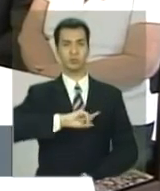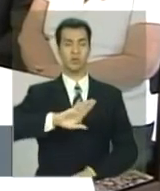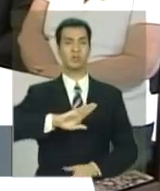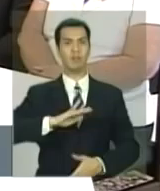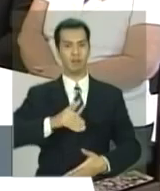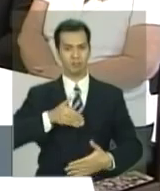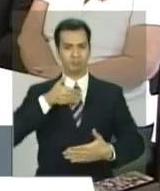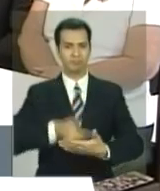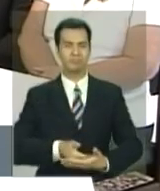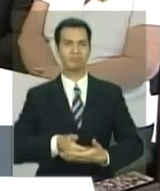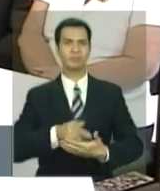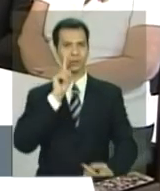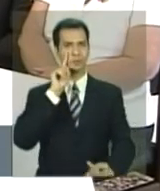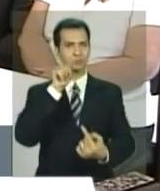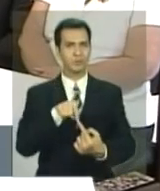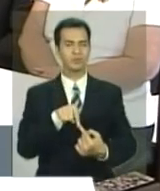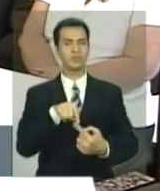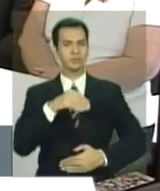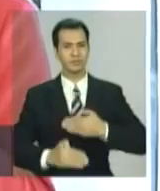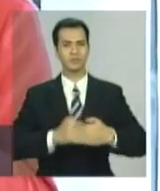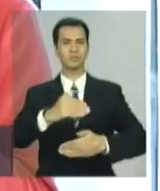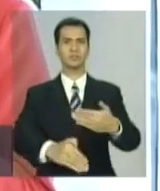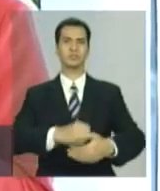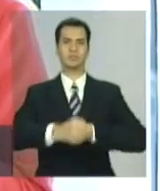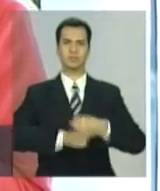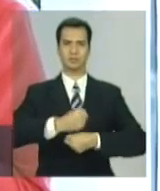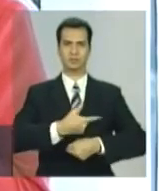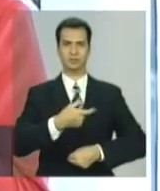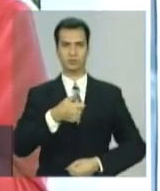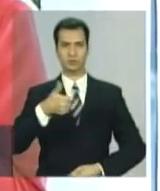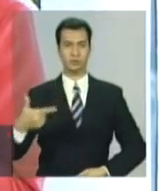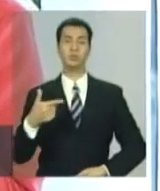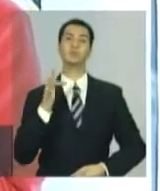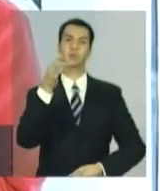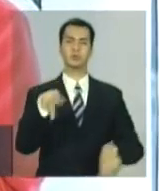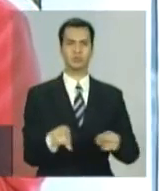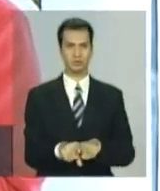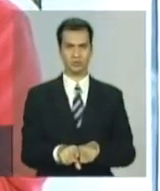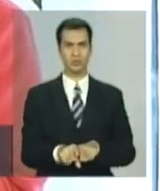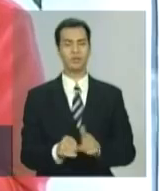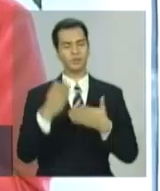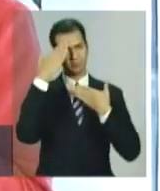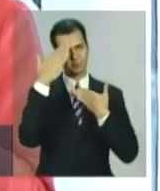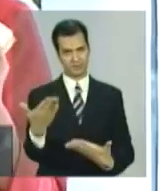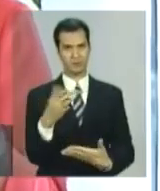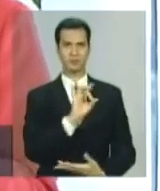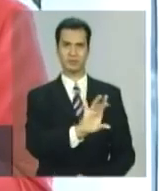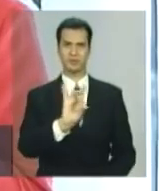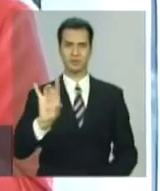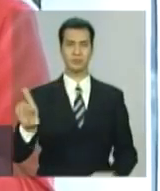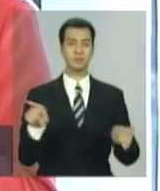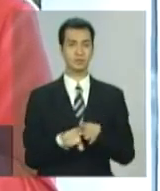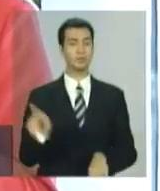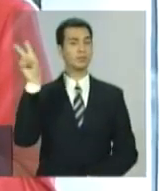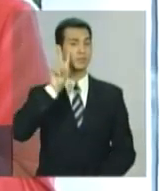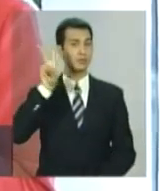mais perto das nossas metas de crescimento desse ano e dos próximos. Queria agradecer a cada um e